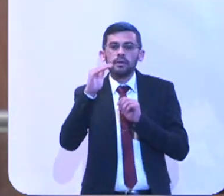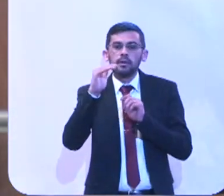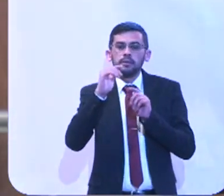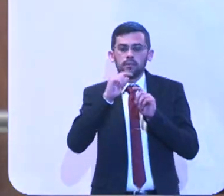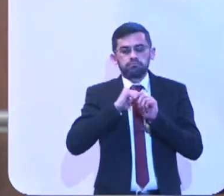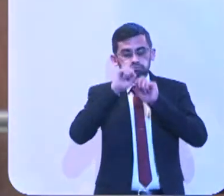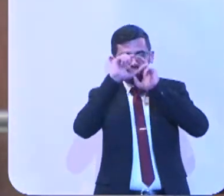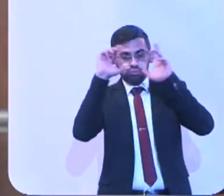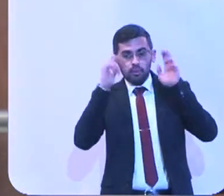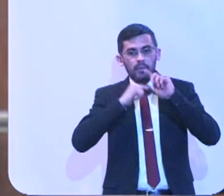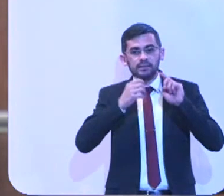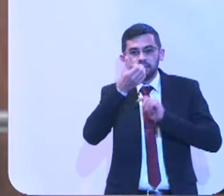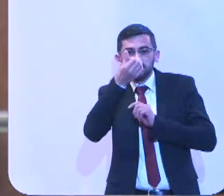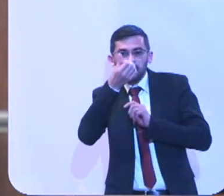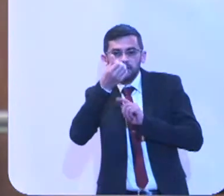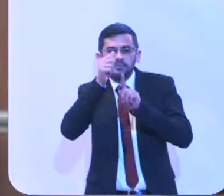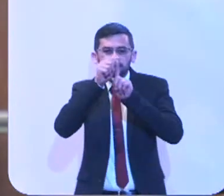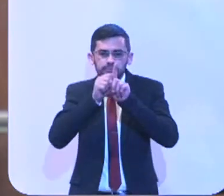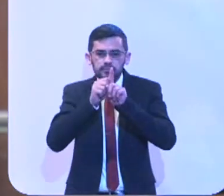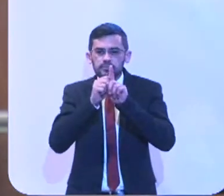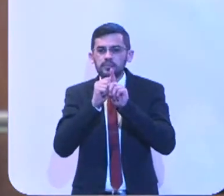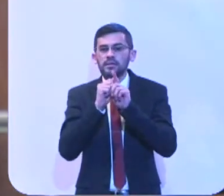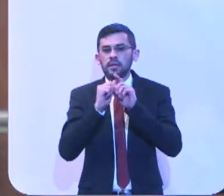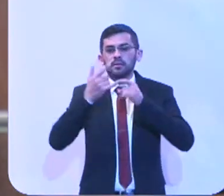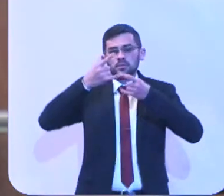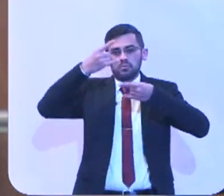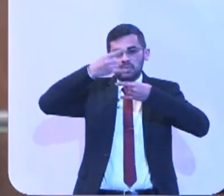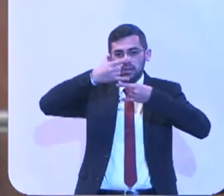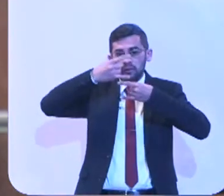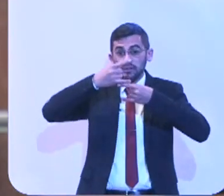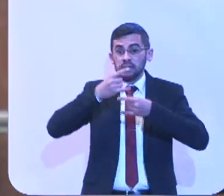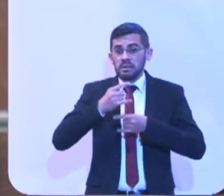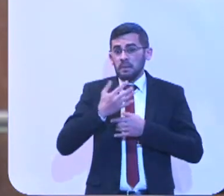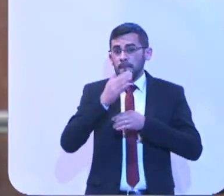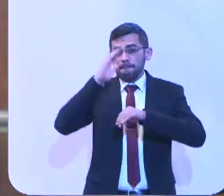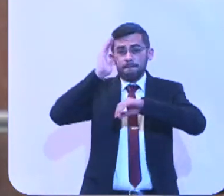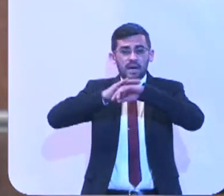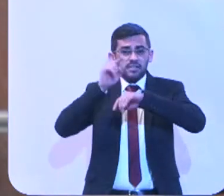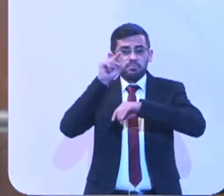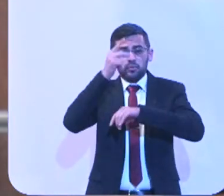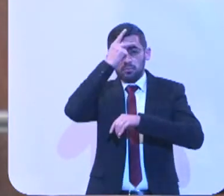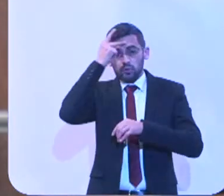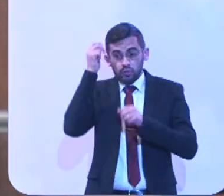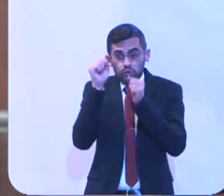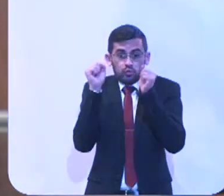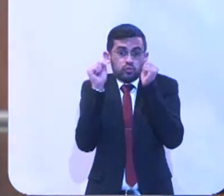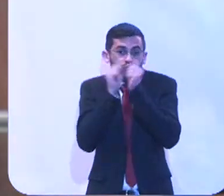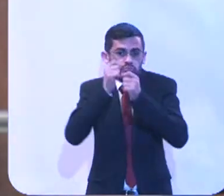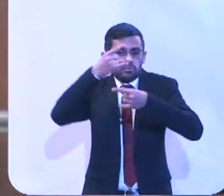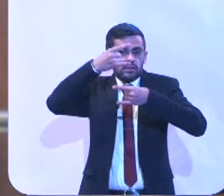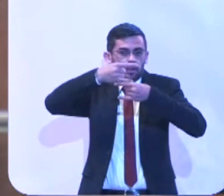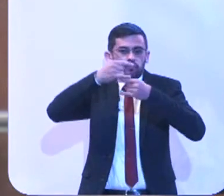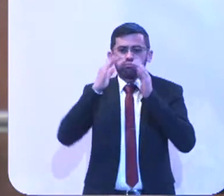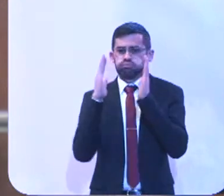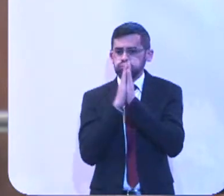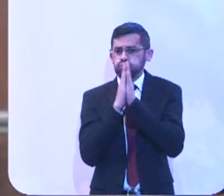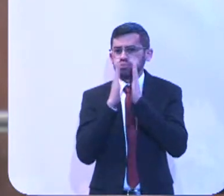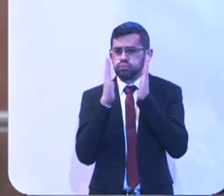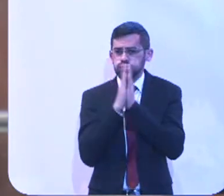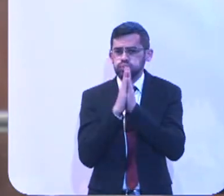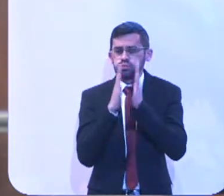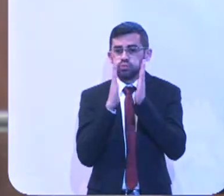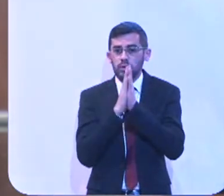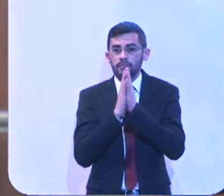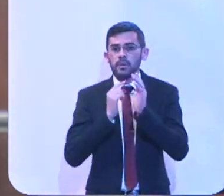oramos. Mais de 1000 pessoas se reúnem todos os dias para orar 6 horas da manhã. E eu lembro certinho,